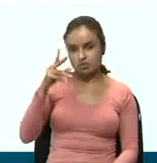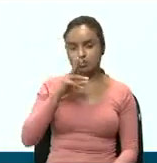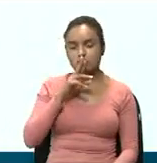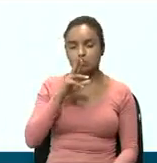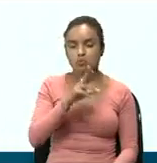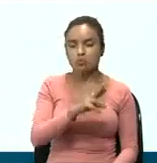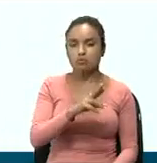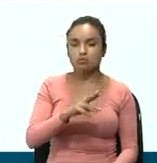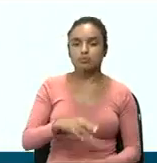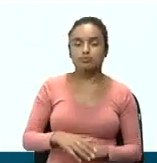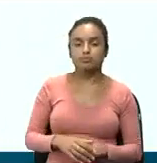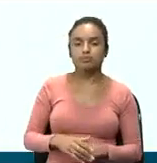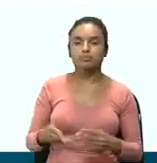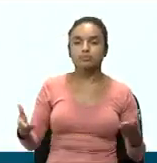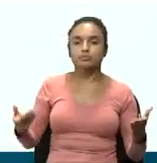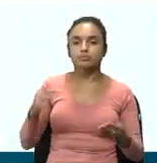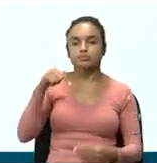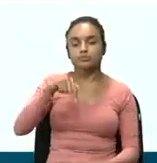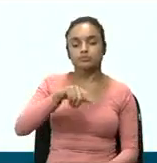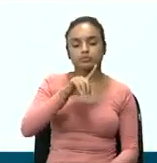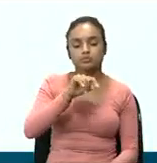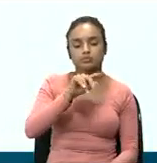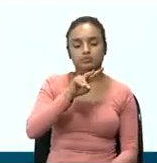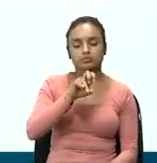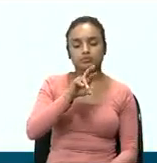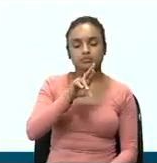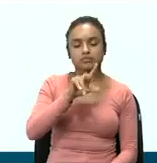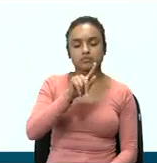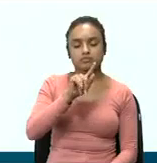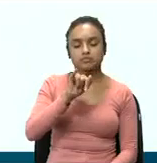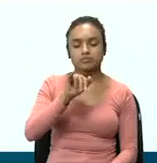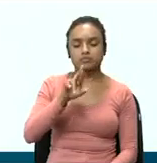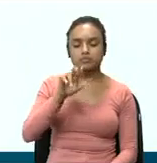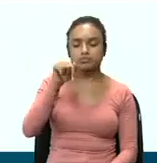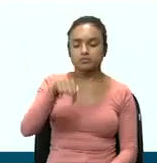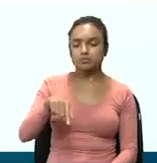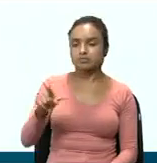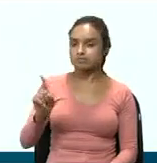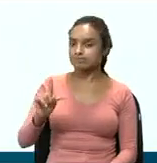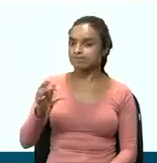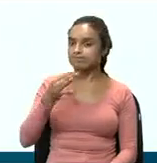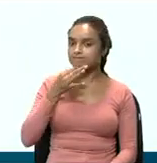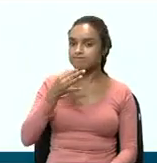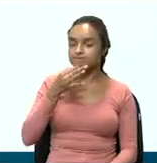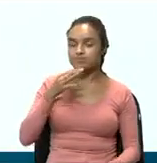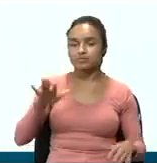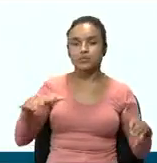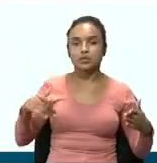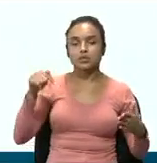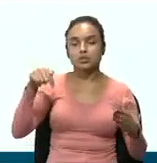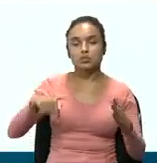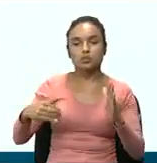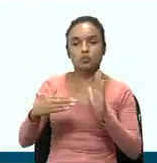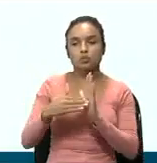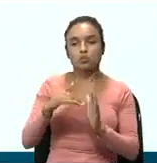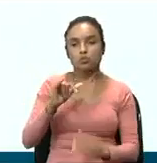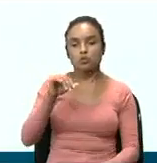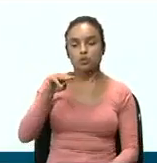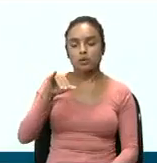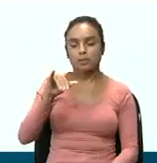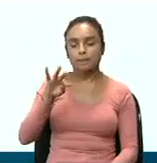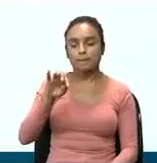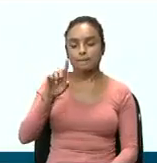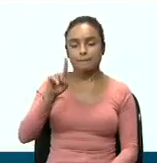vai divergir? Quando esse limite não existir, que não foi no nosso caso, ou quando esse limite é diferente de